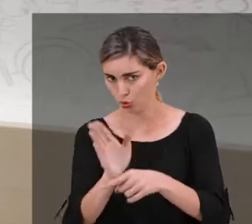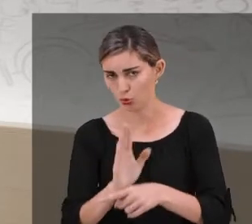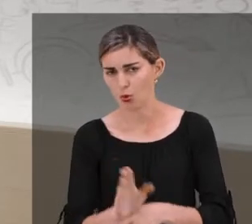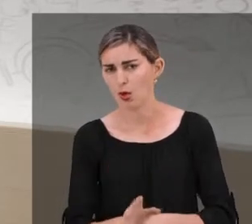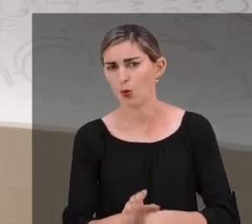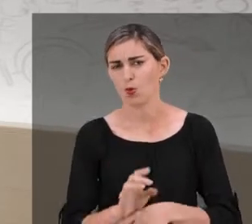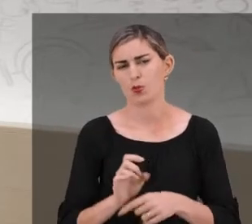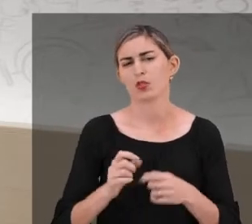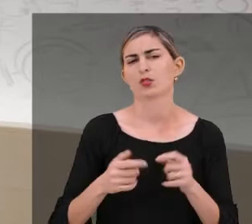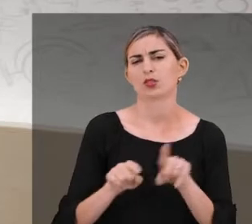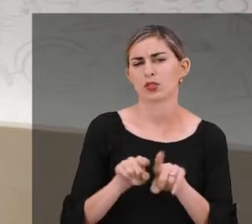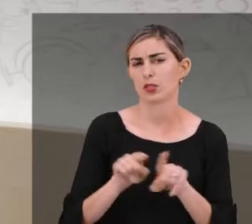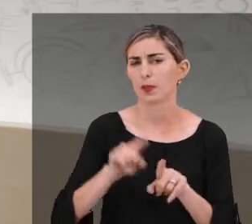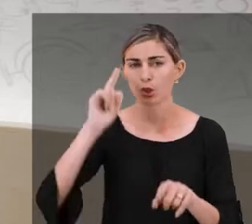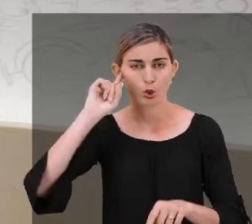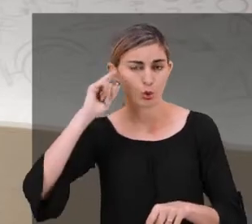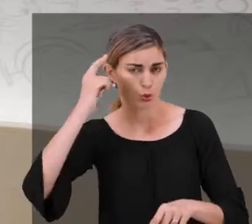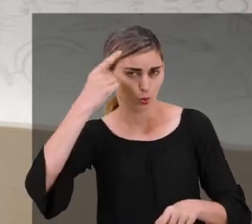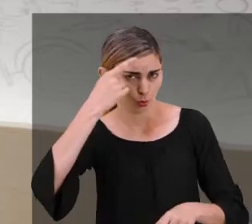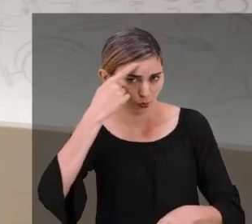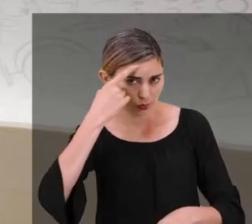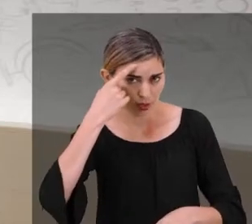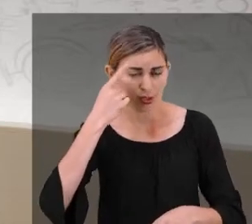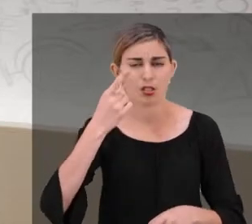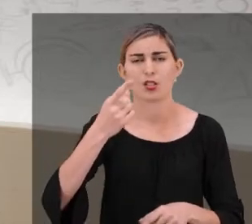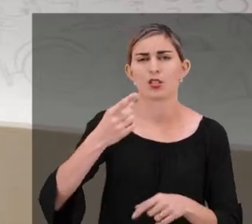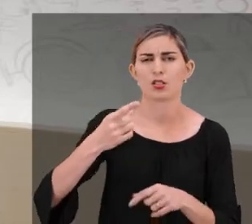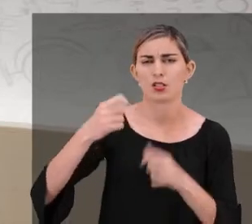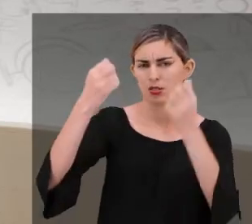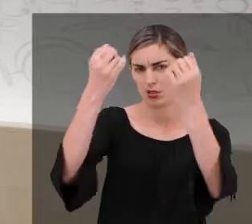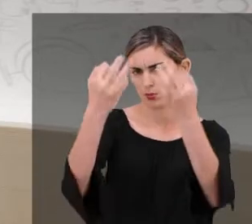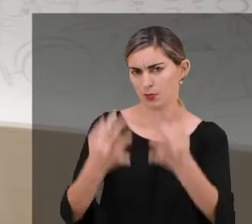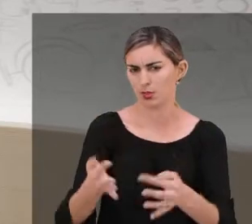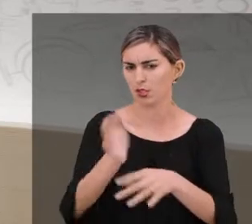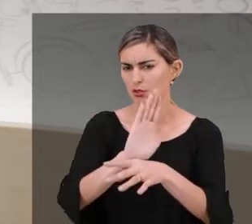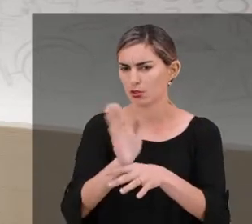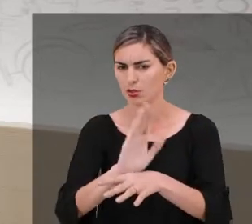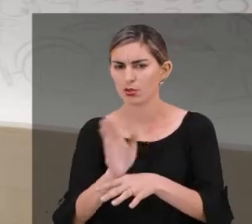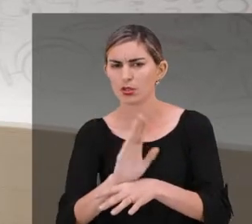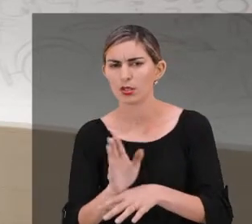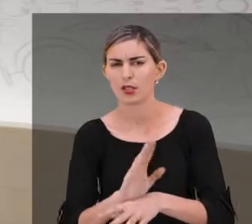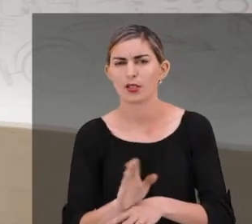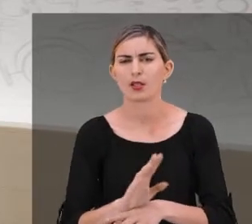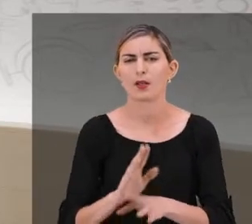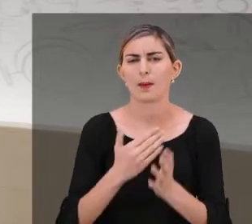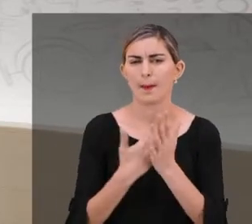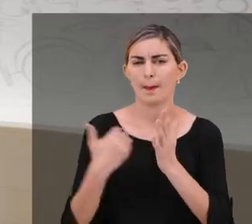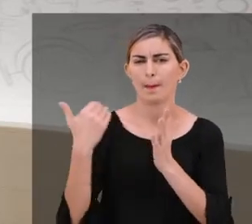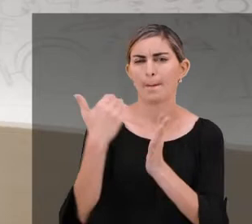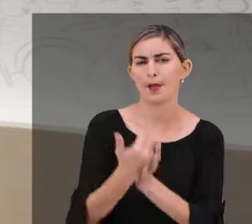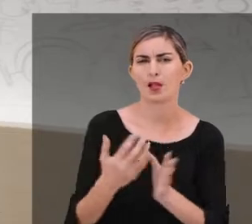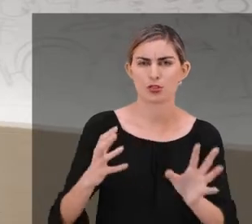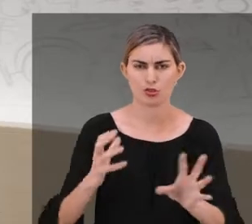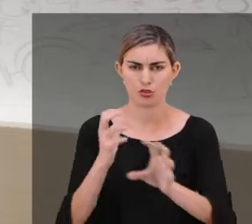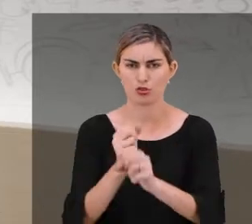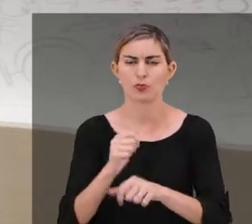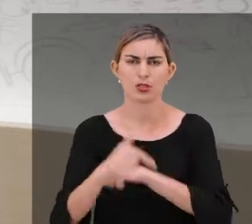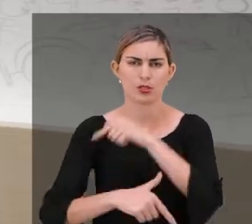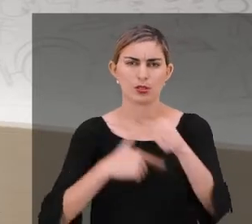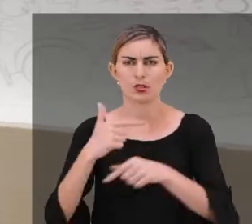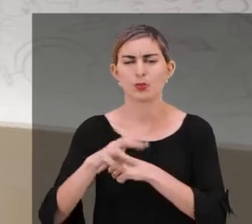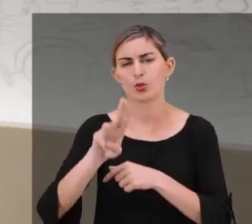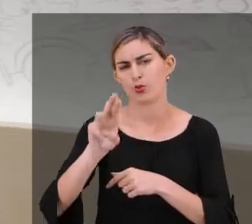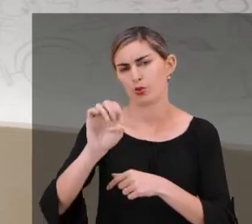nas videoaulas e caso tenha alguma dúvida que tenha ficado durante a explicação da videoaula, mais a soma